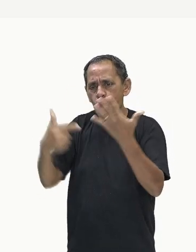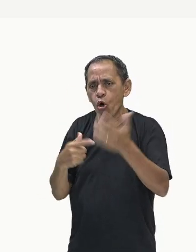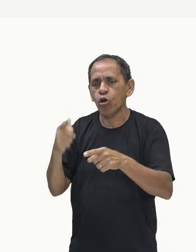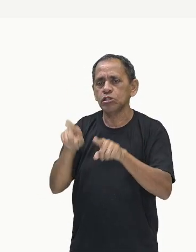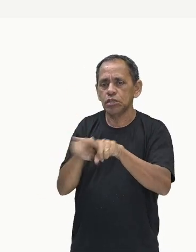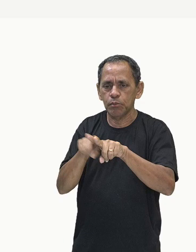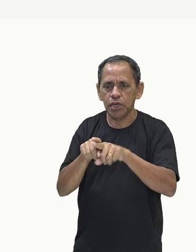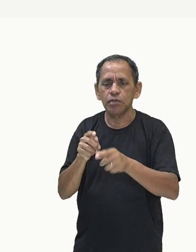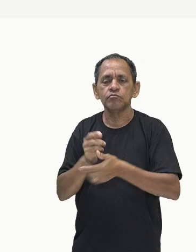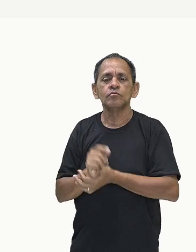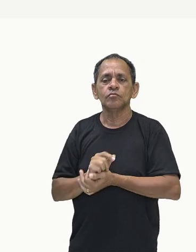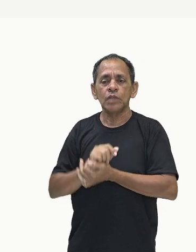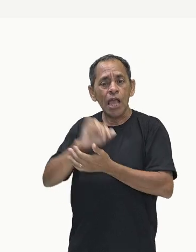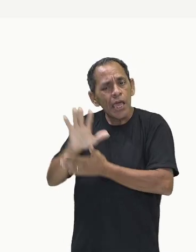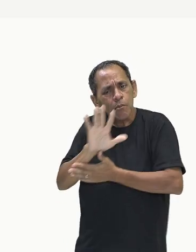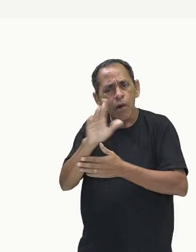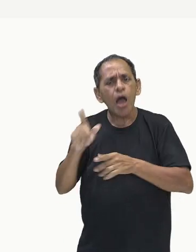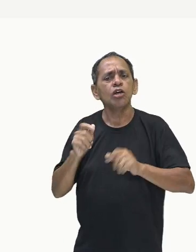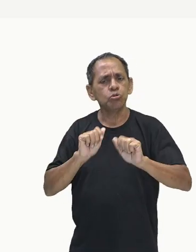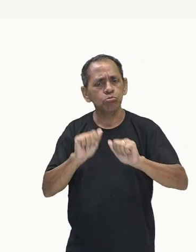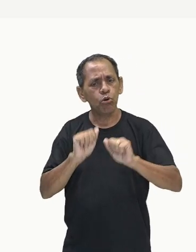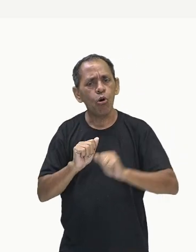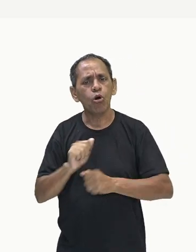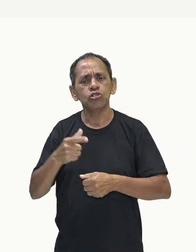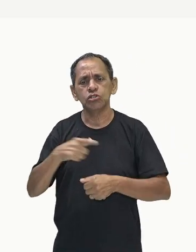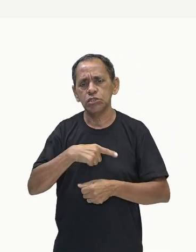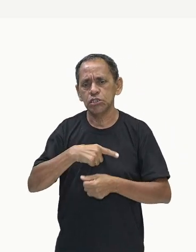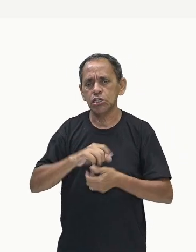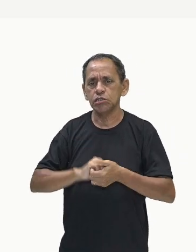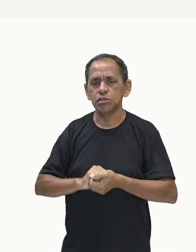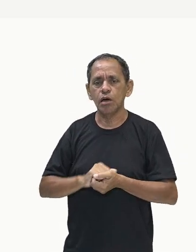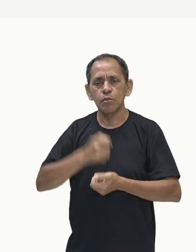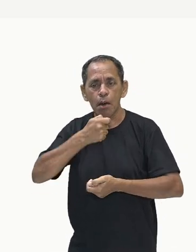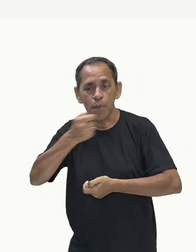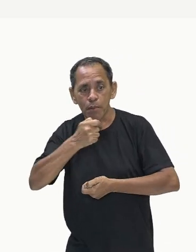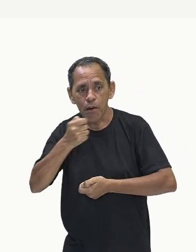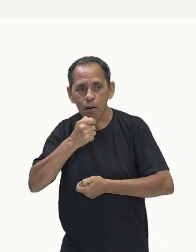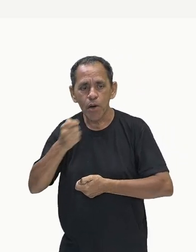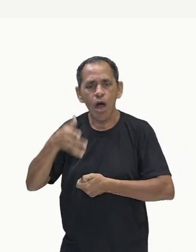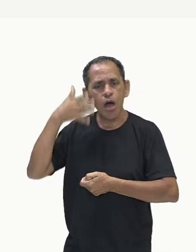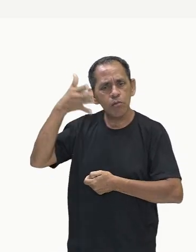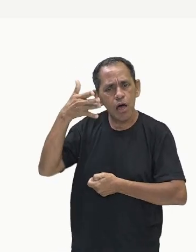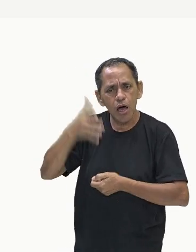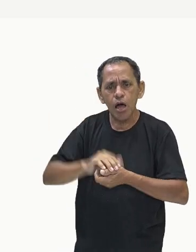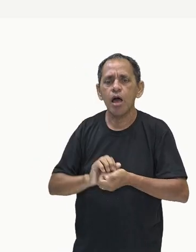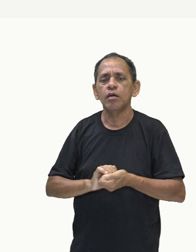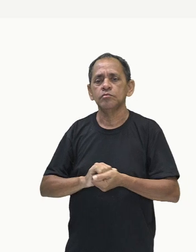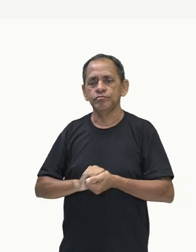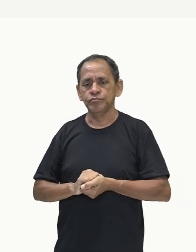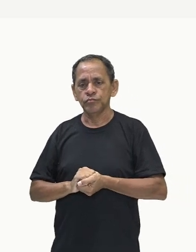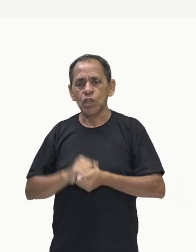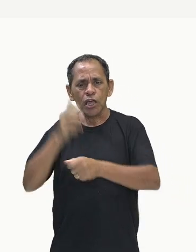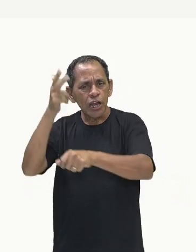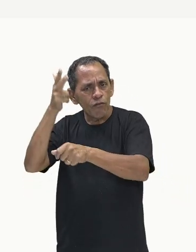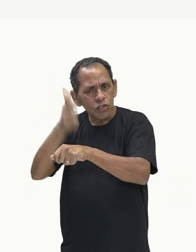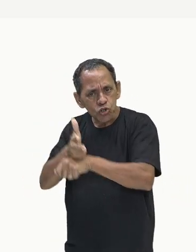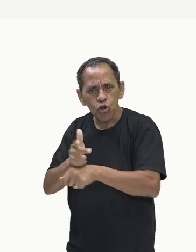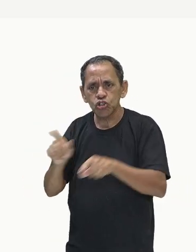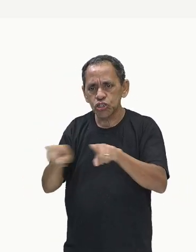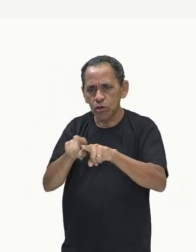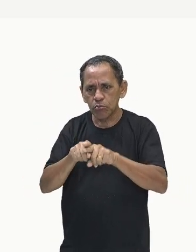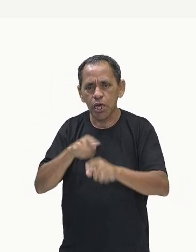fontes históricas podem ser sons, que são depoimentos pessoais, músicas, etc. Podem também ser